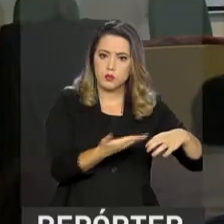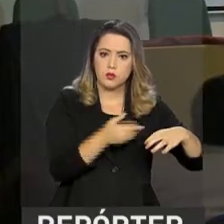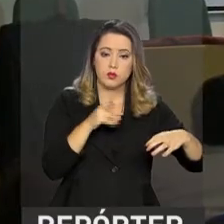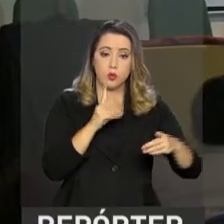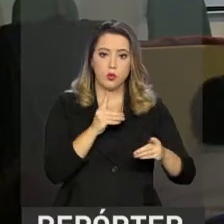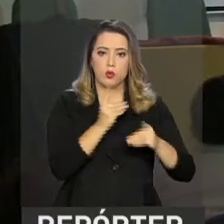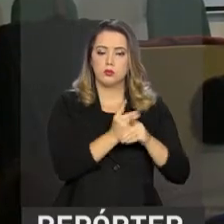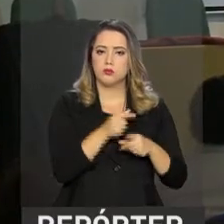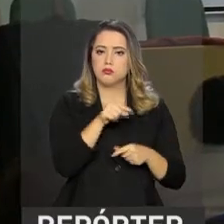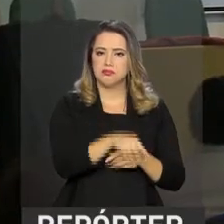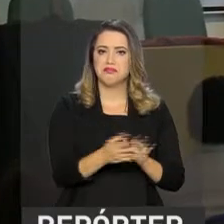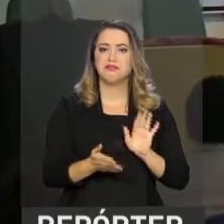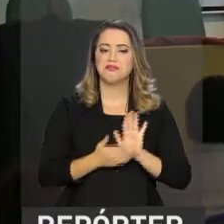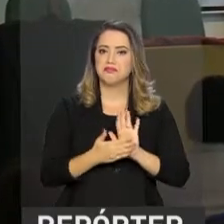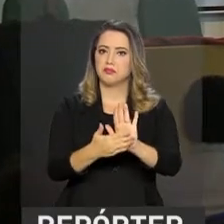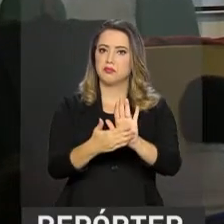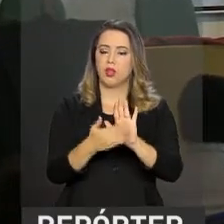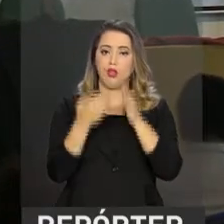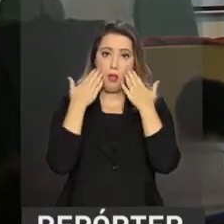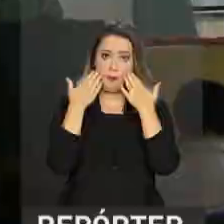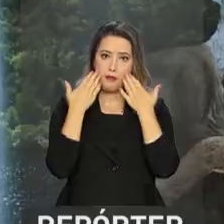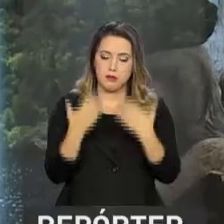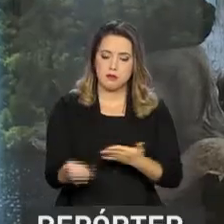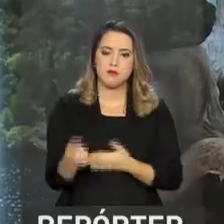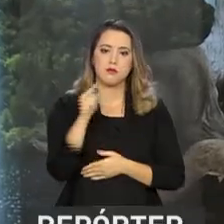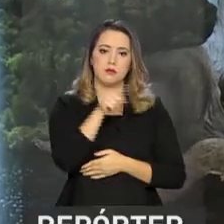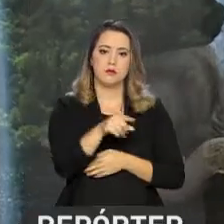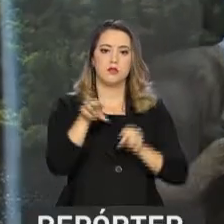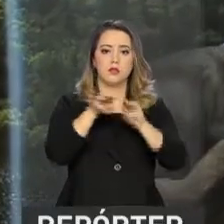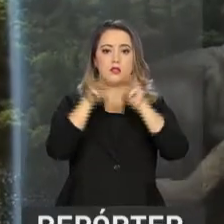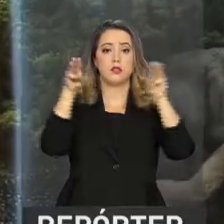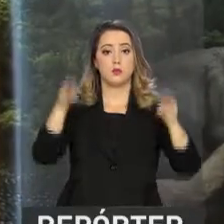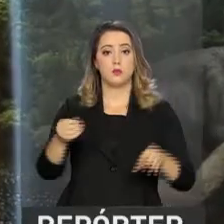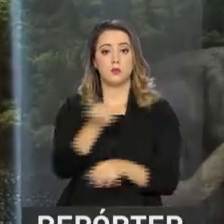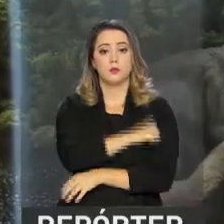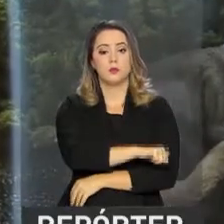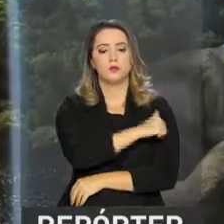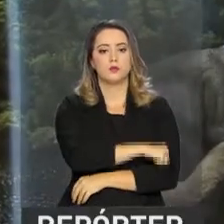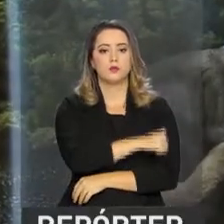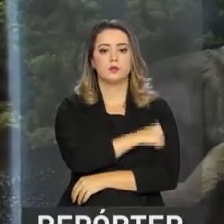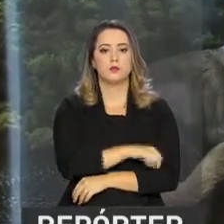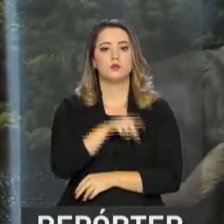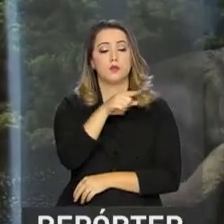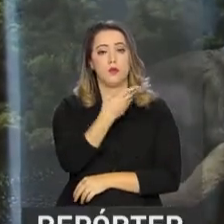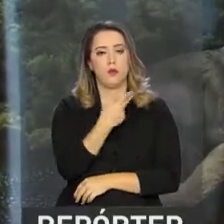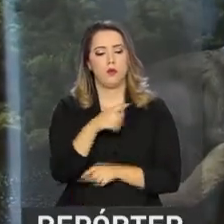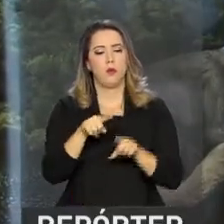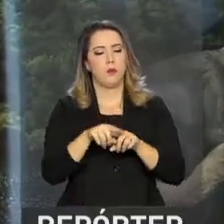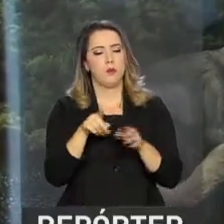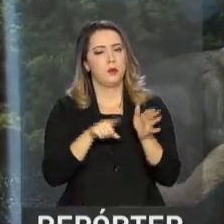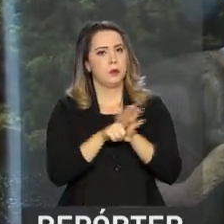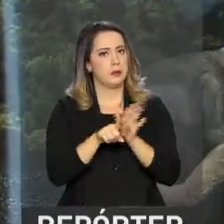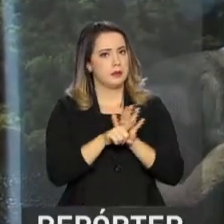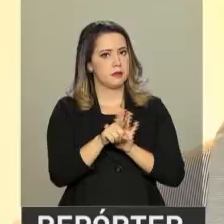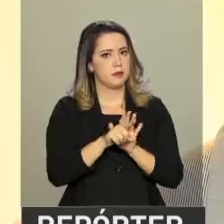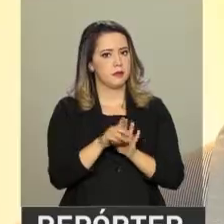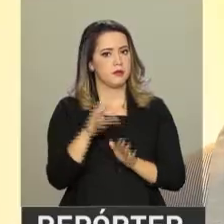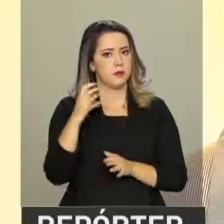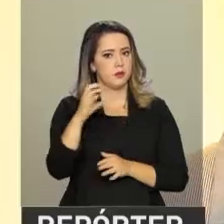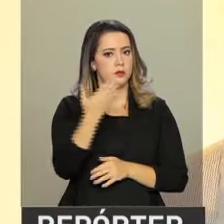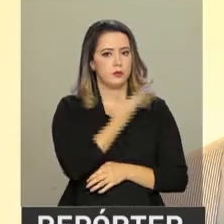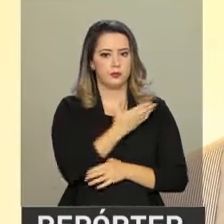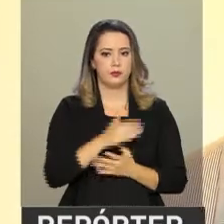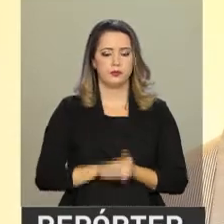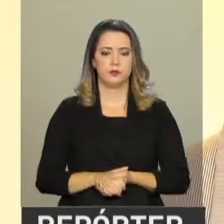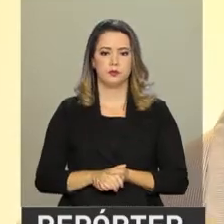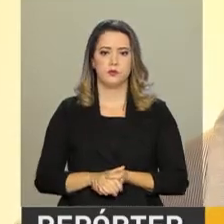a pesquisa foi apresentada no museu nacional da universidade federal do rio de janeiro e pelo paleontólogo alexander kellner um dos